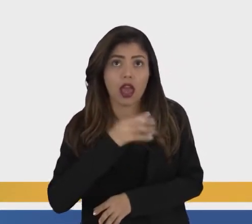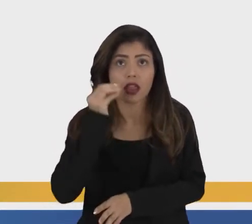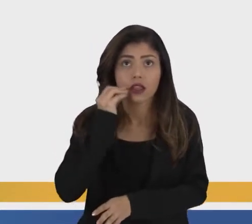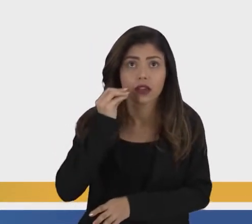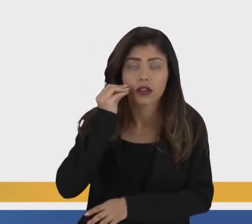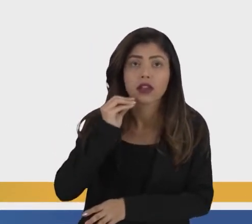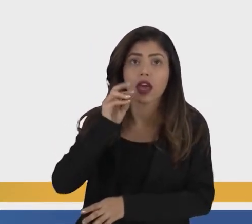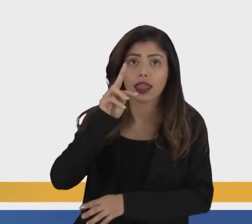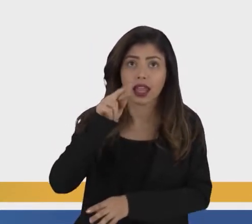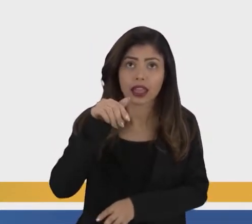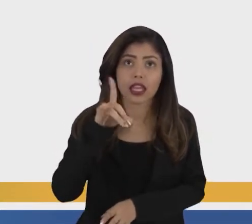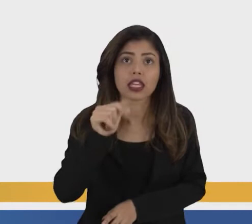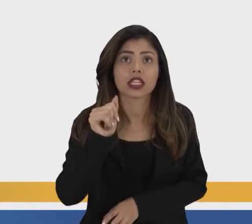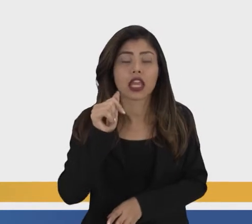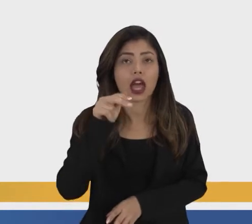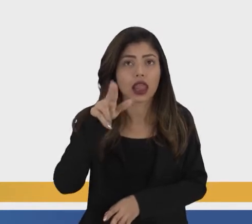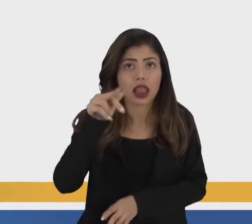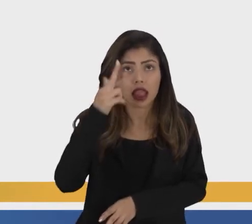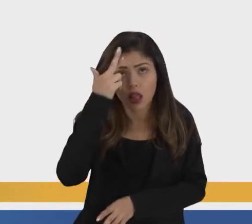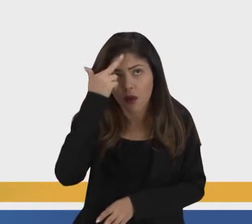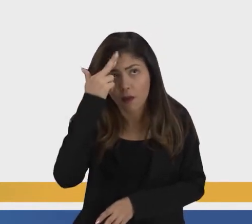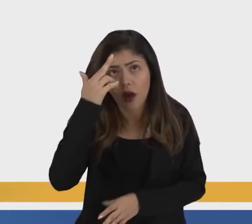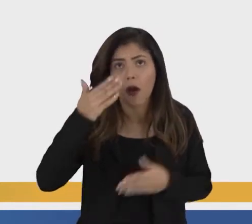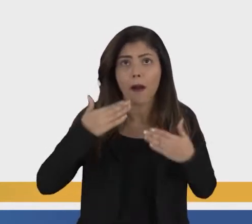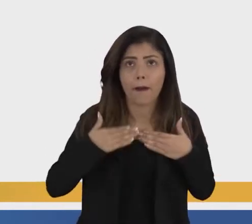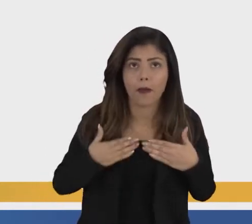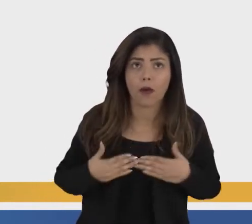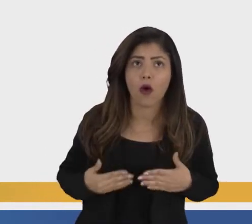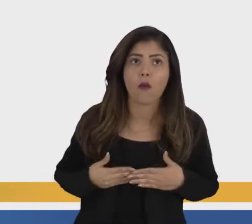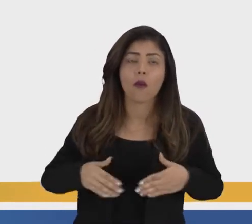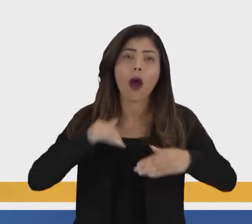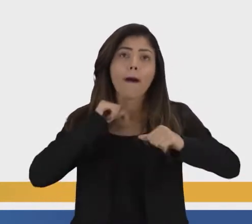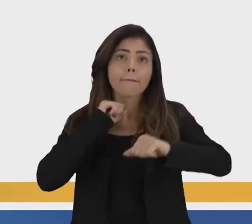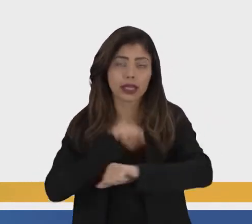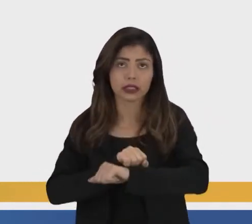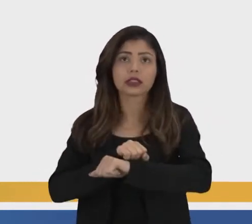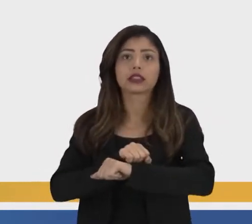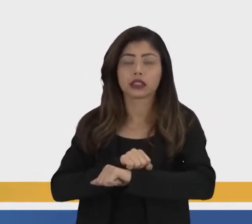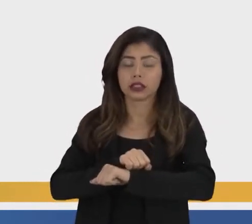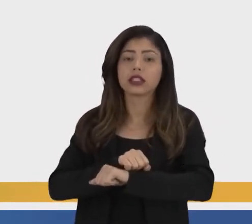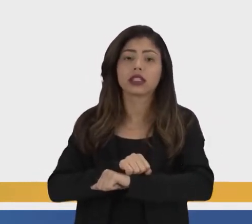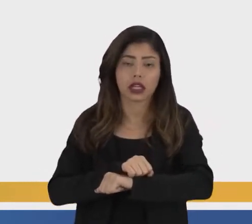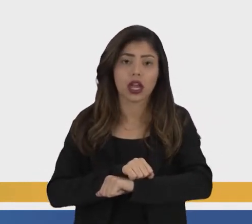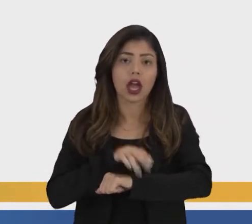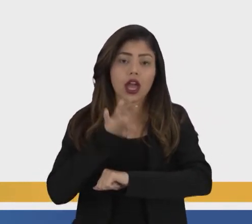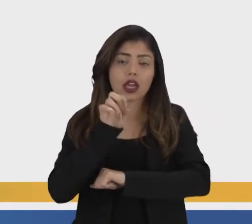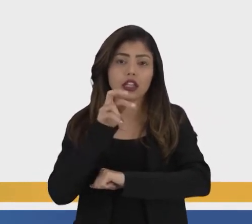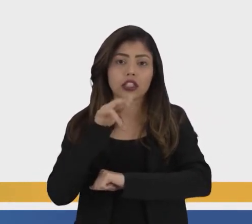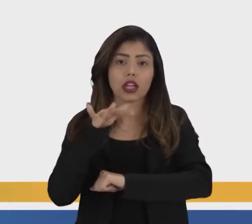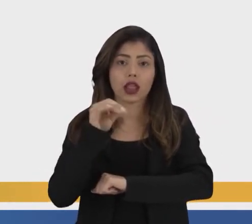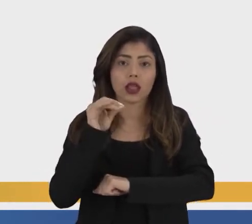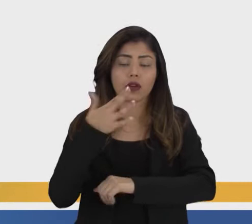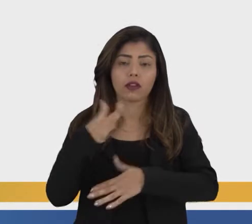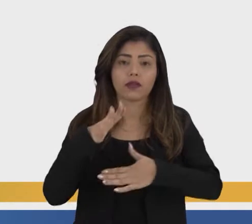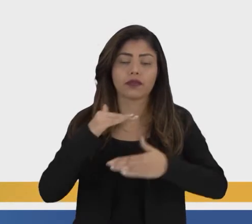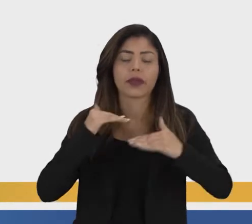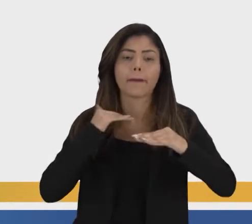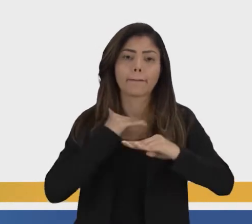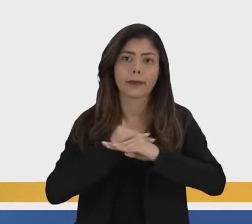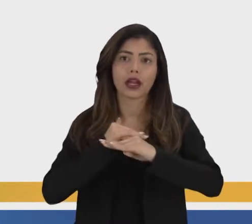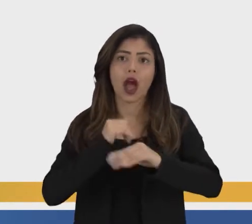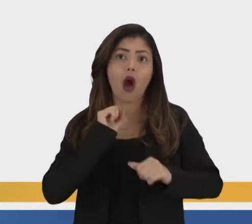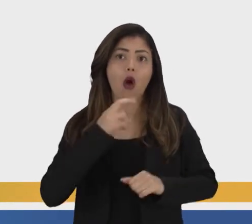natural que os corpos possuem em manter sua velocidade constante, manter o seu estado de equilíbrio, repouso